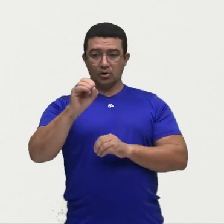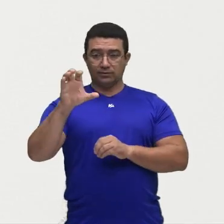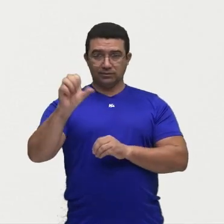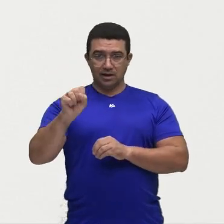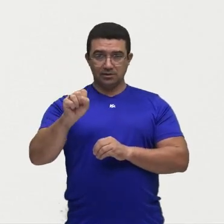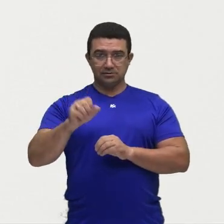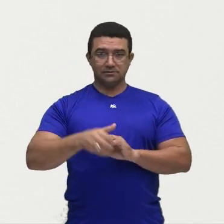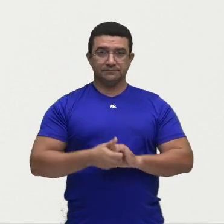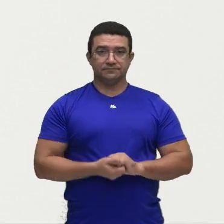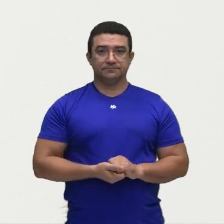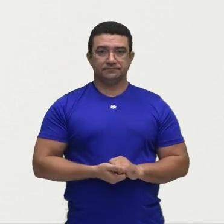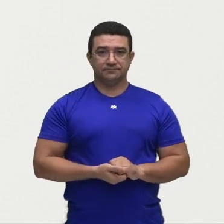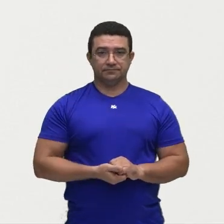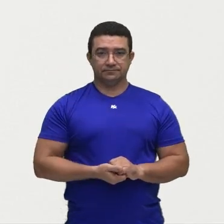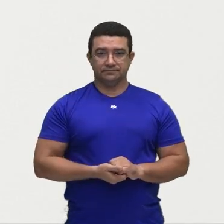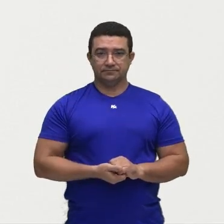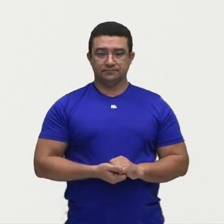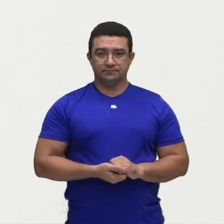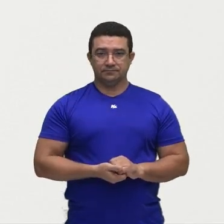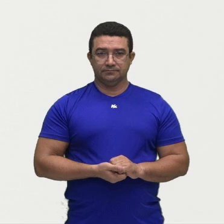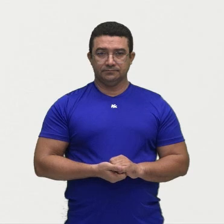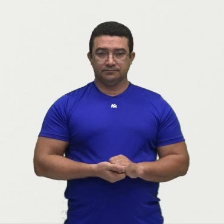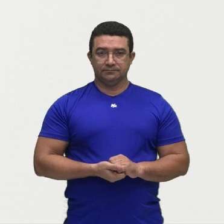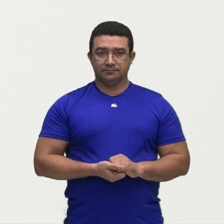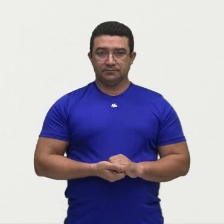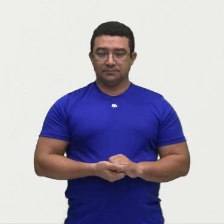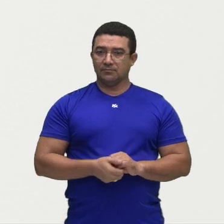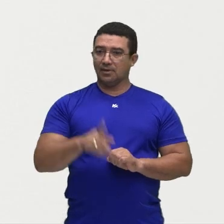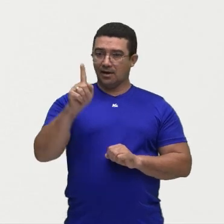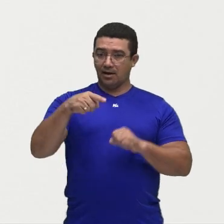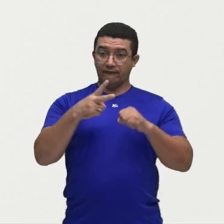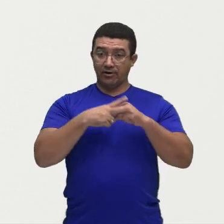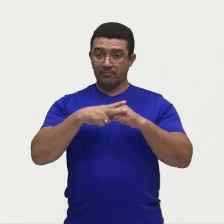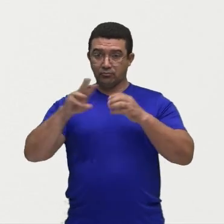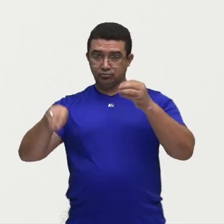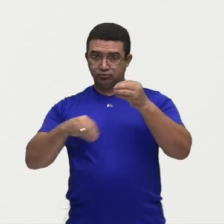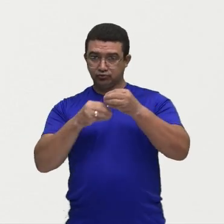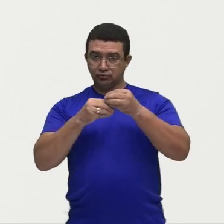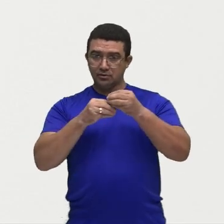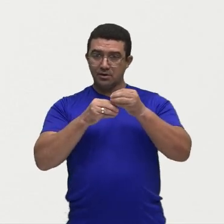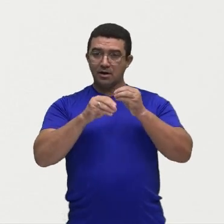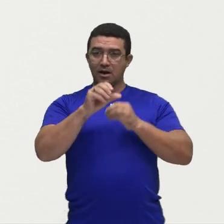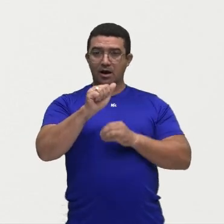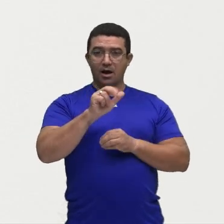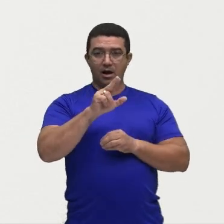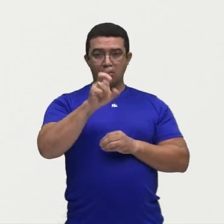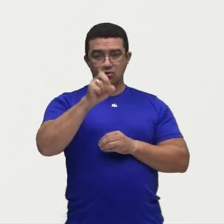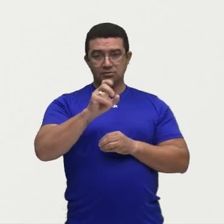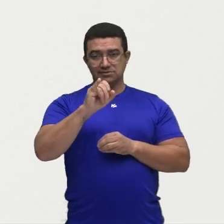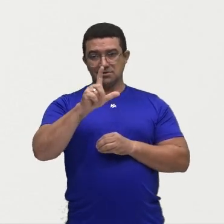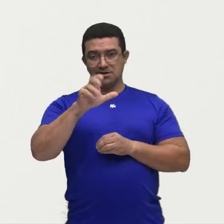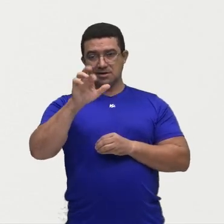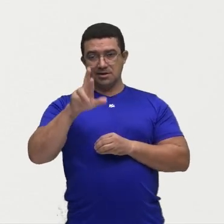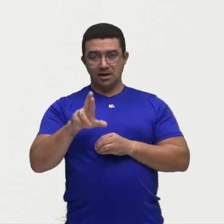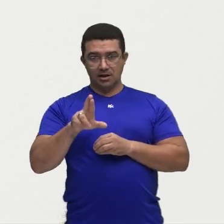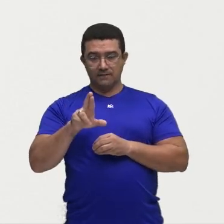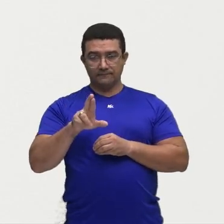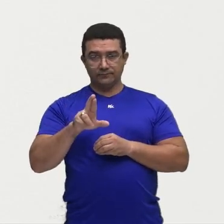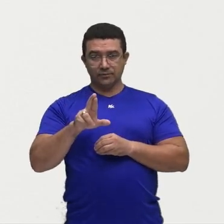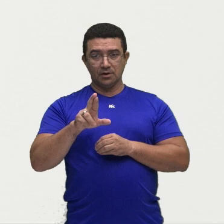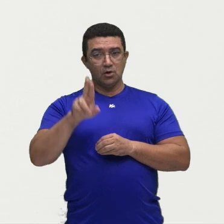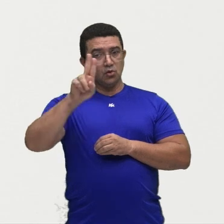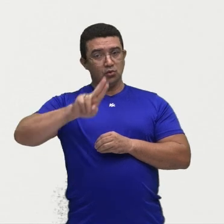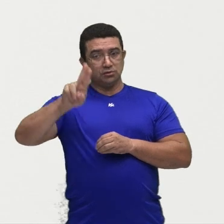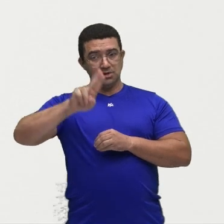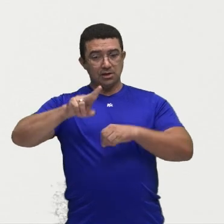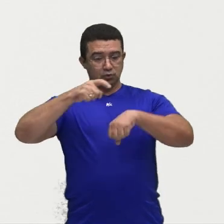Tudo bem? Então, esse das aí é o verbo auxiliar que nós utilizamos no simple present, no